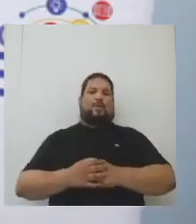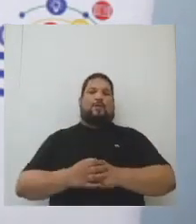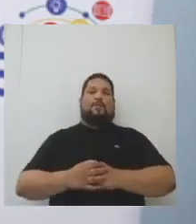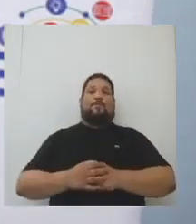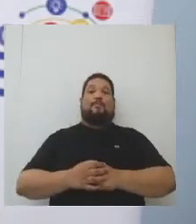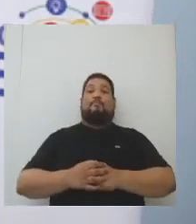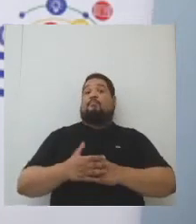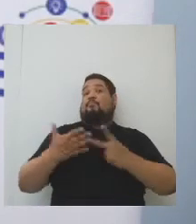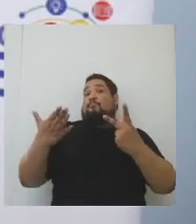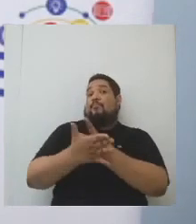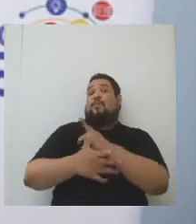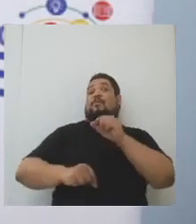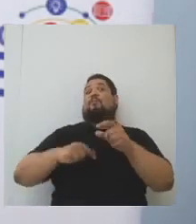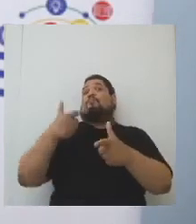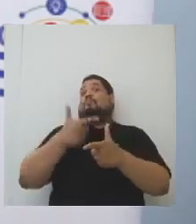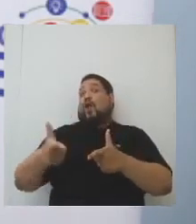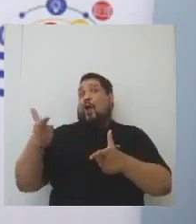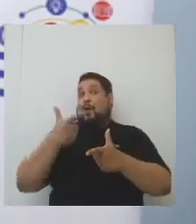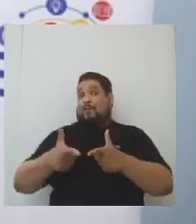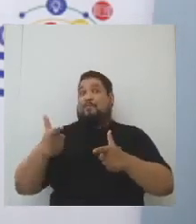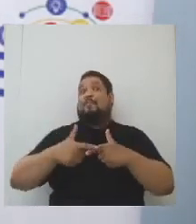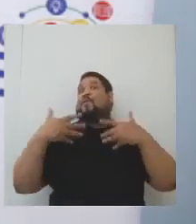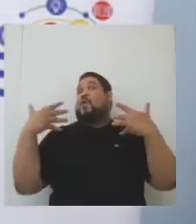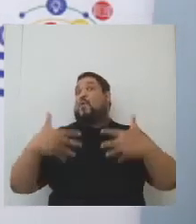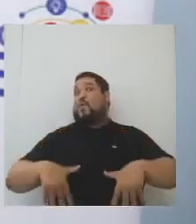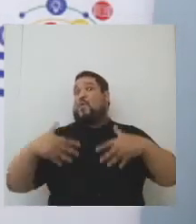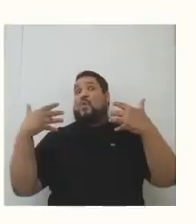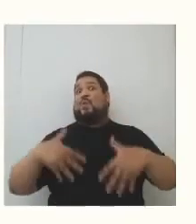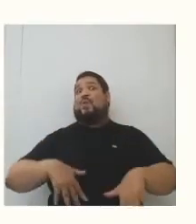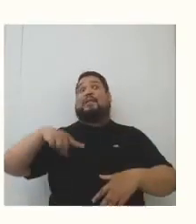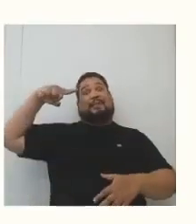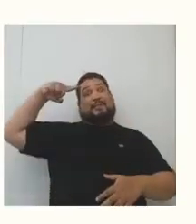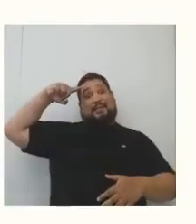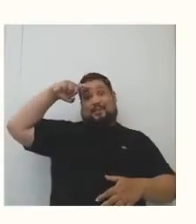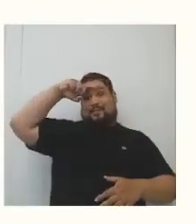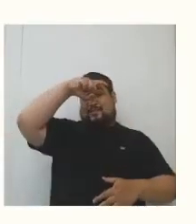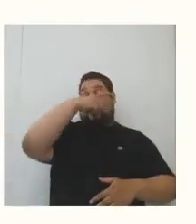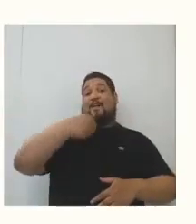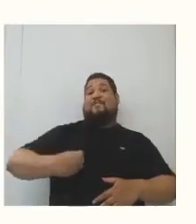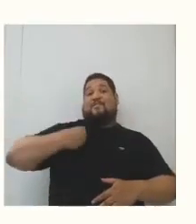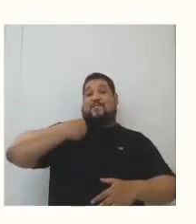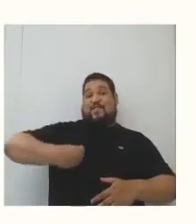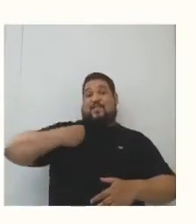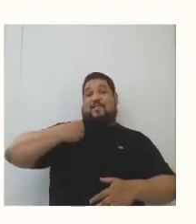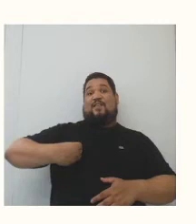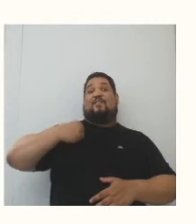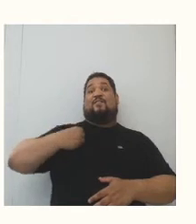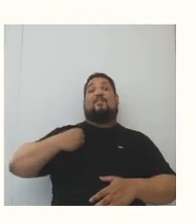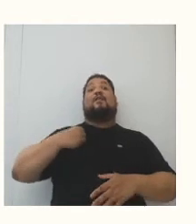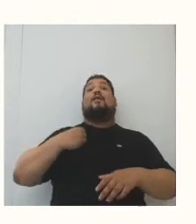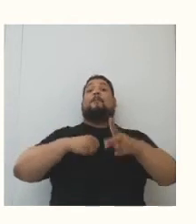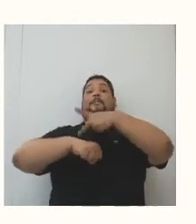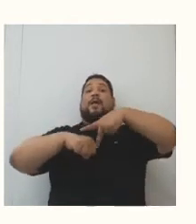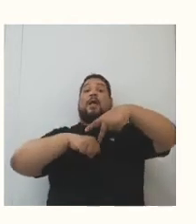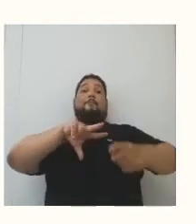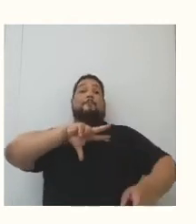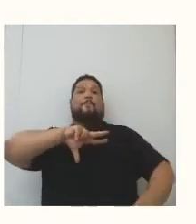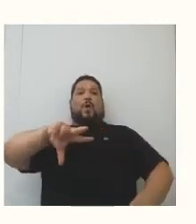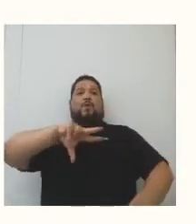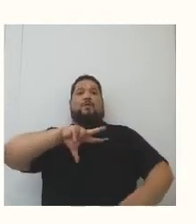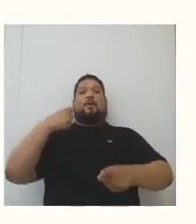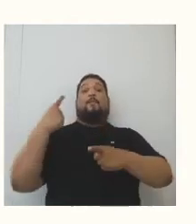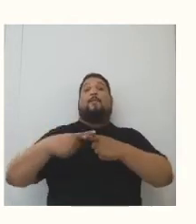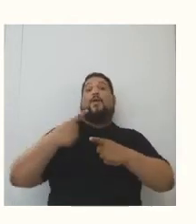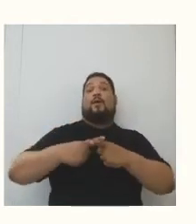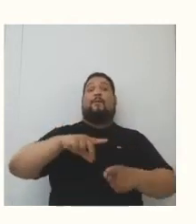momento, temos um problema, um impasse, uma grande dificuldade em relação à situação de Portugal. Porque Portugal estava